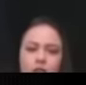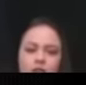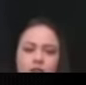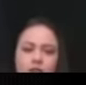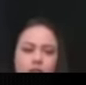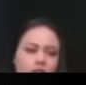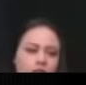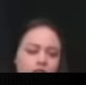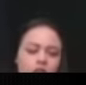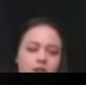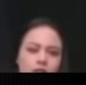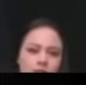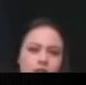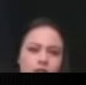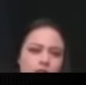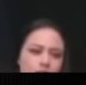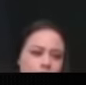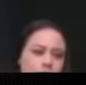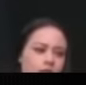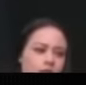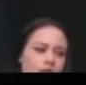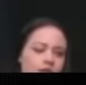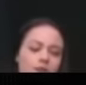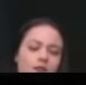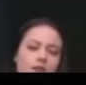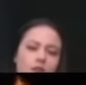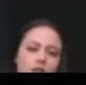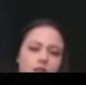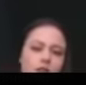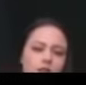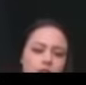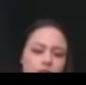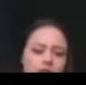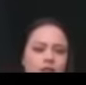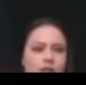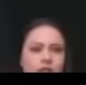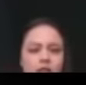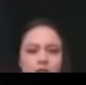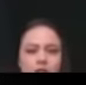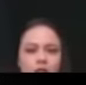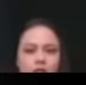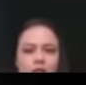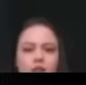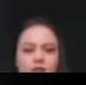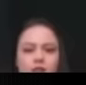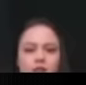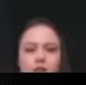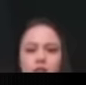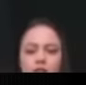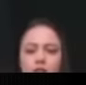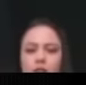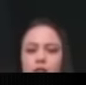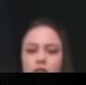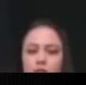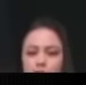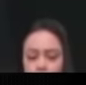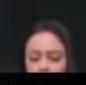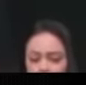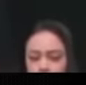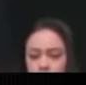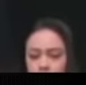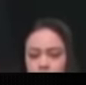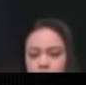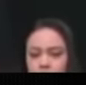julgada com o primado da Constituição, vieram apenas agregar ao sistema processual um instrumento